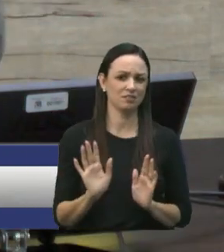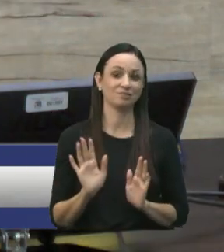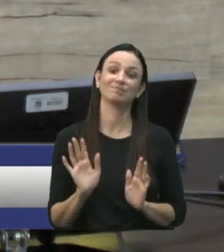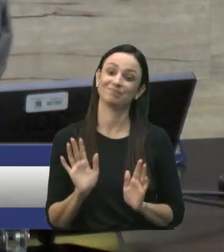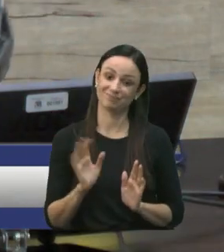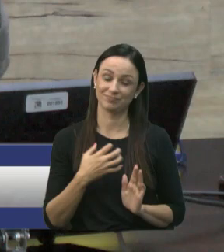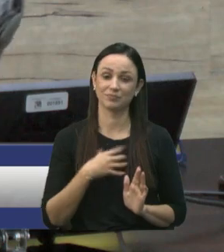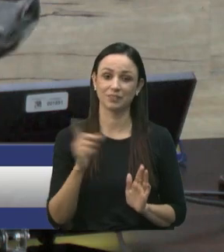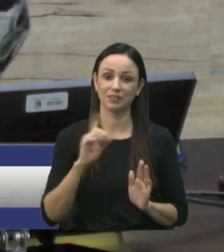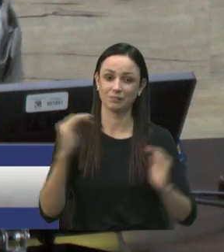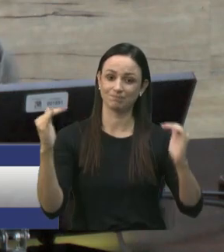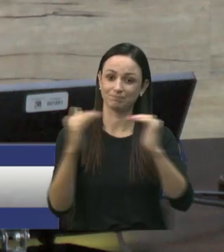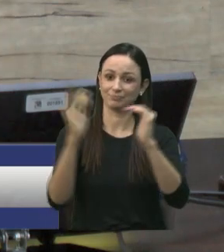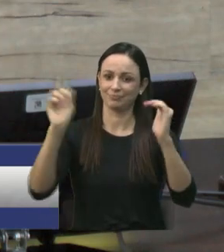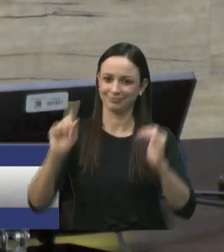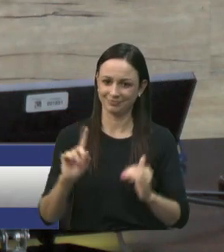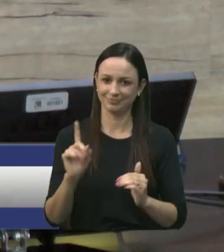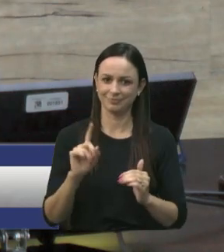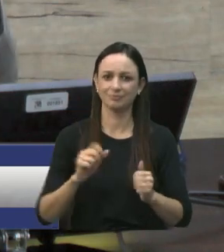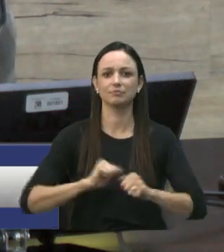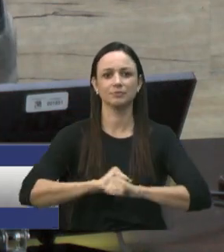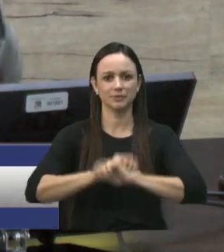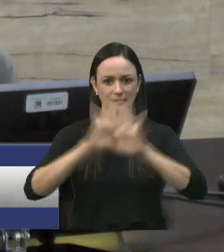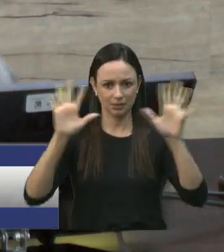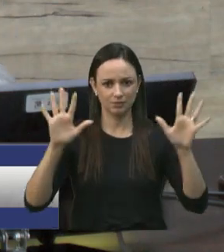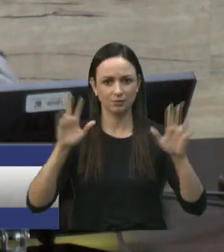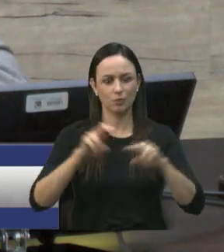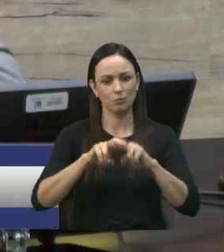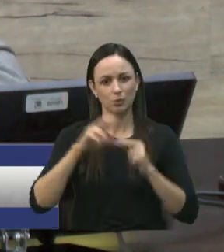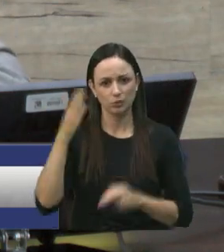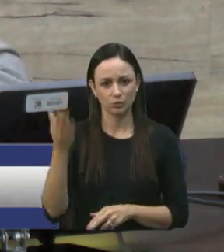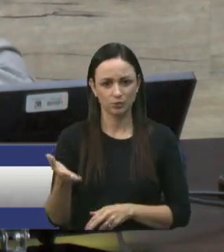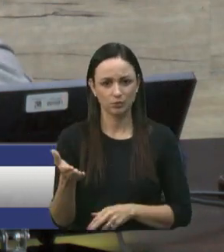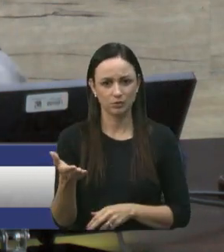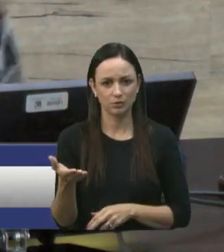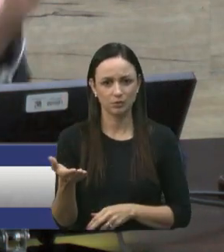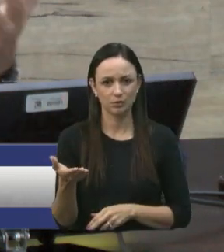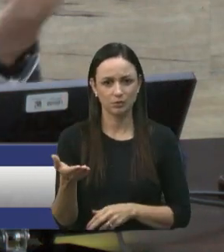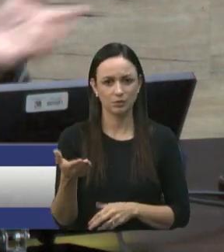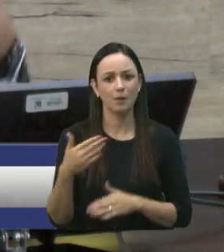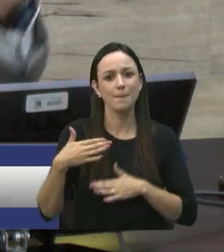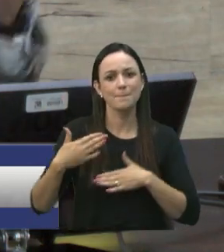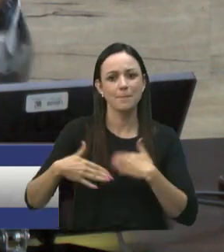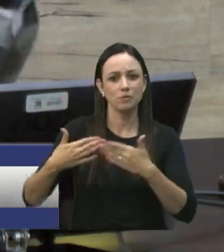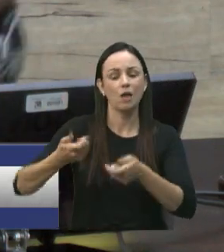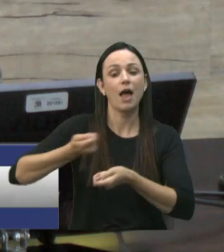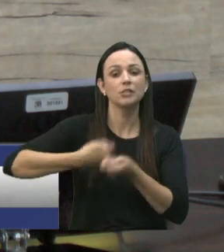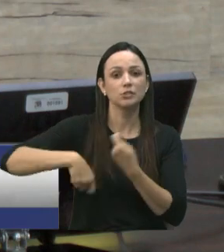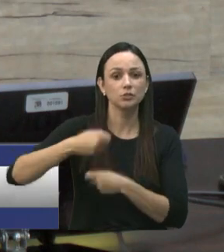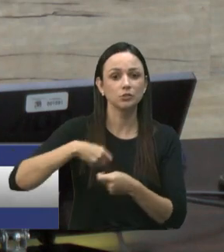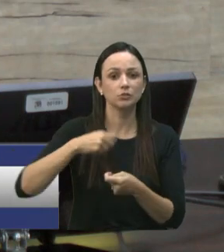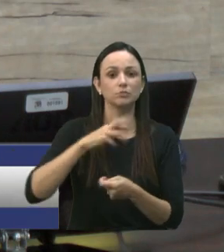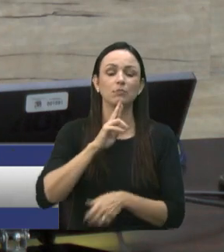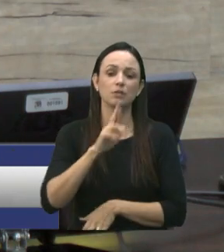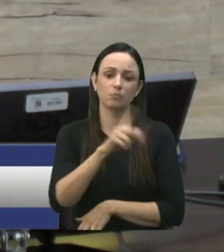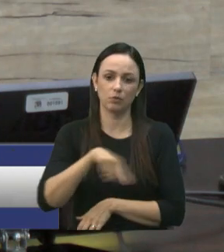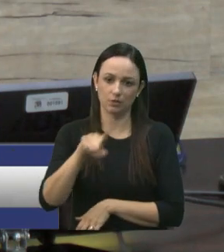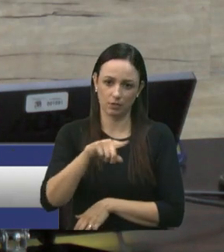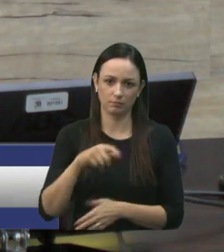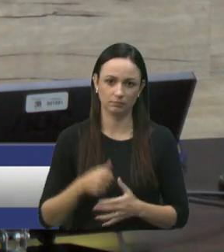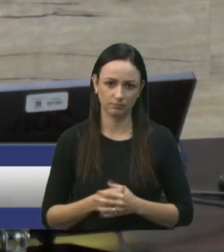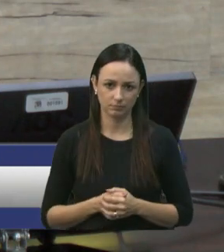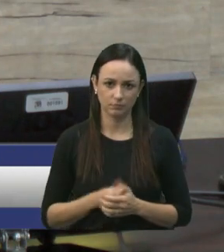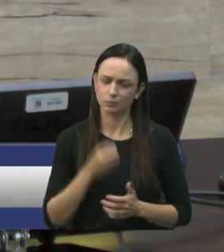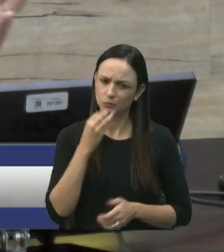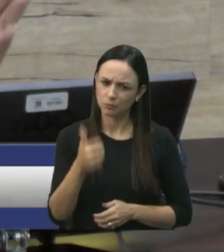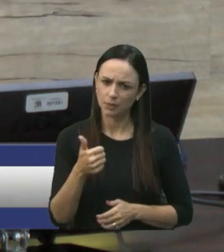então não bateu, mas vale um esclarecimento, foi criado aí um processo administrativo para ser respondido também por isso. Tudo